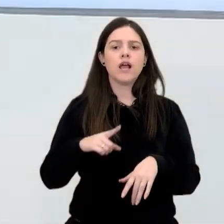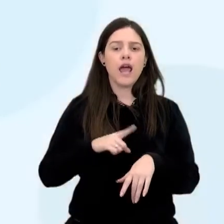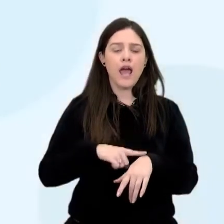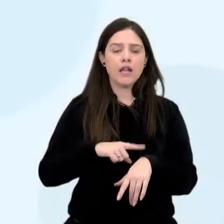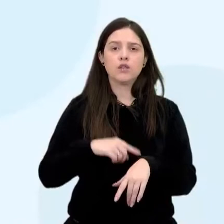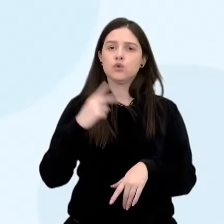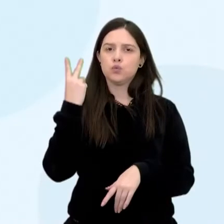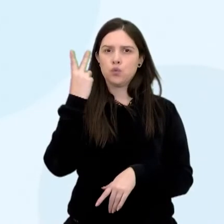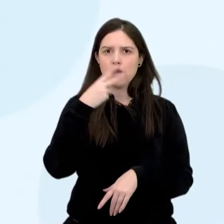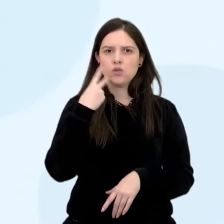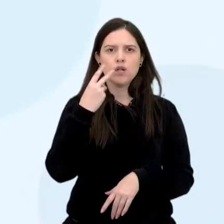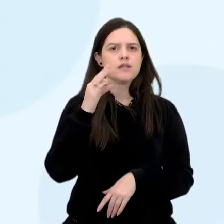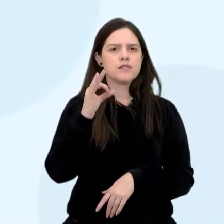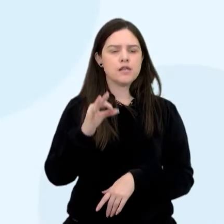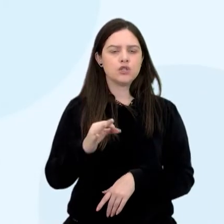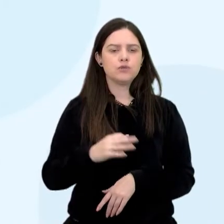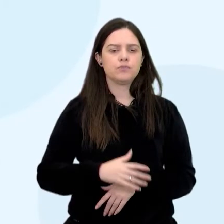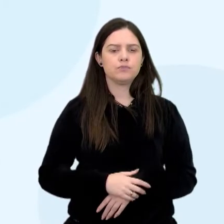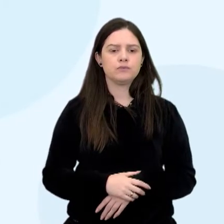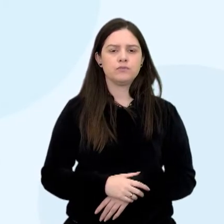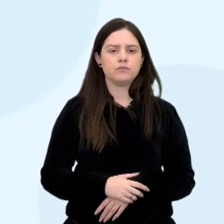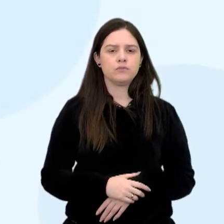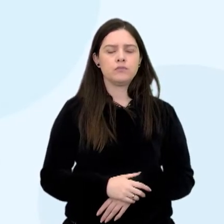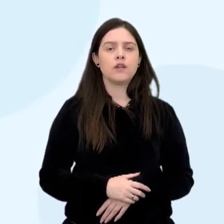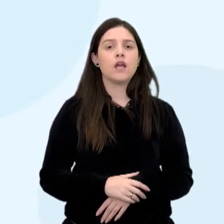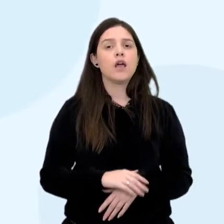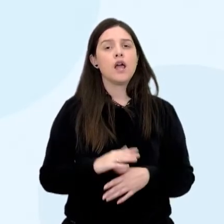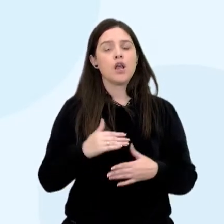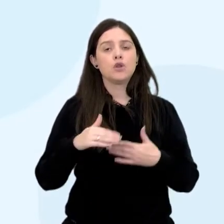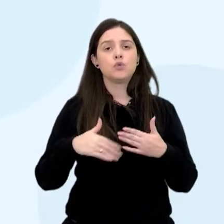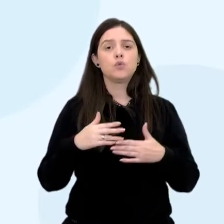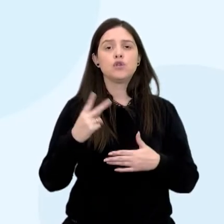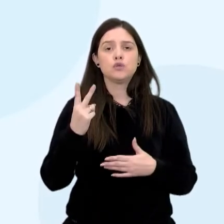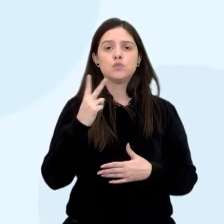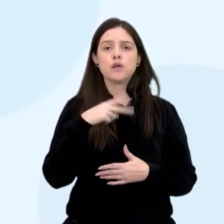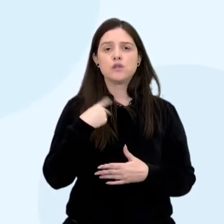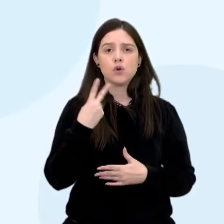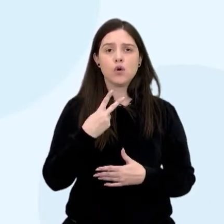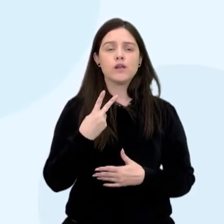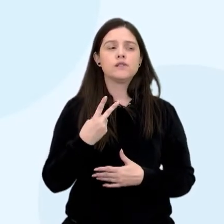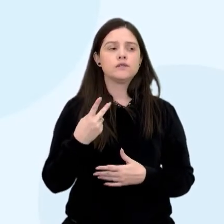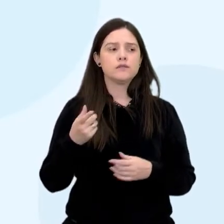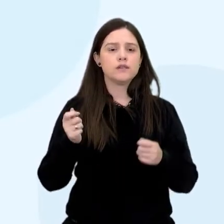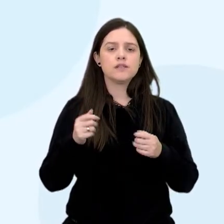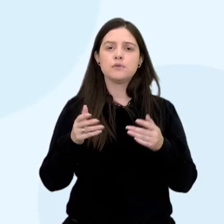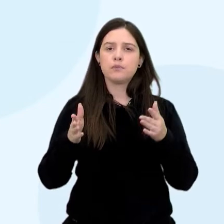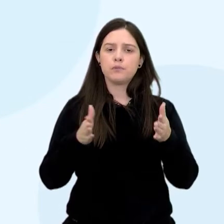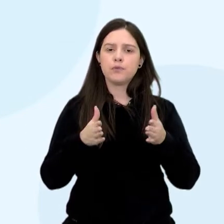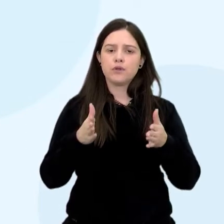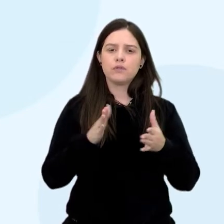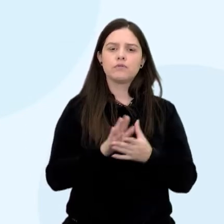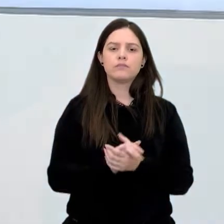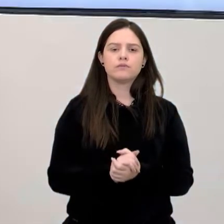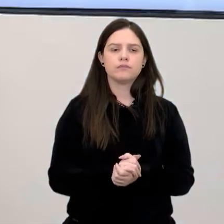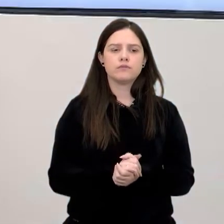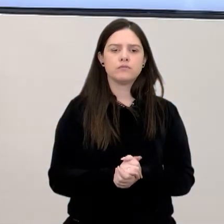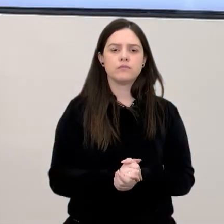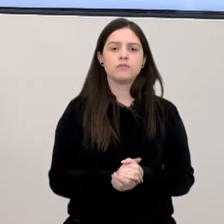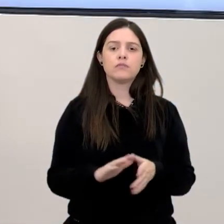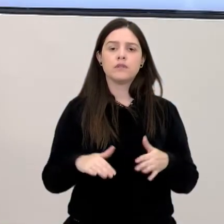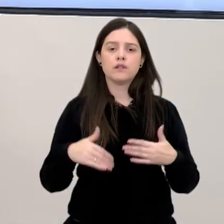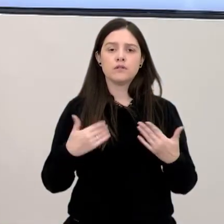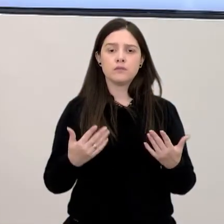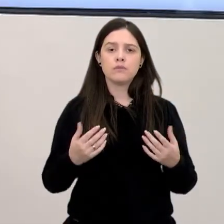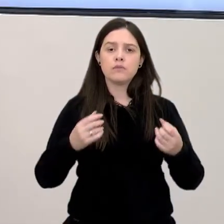horas vai medindo o tempo aí, tá certo? Durante 2 horas foi medindo, esperando, né? Durante 2 horas. Então